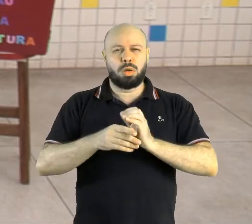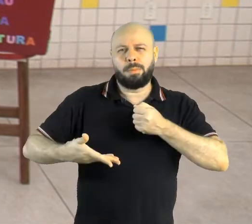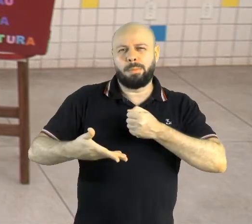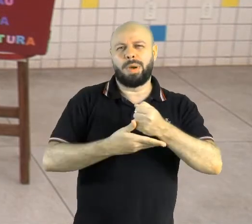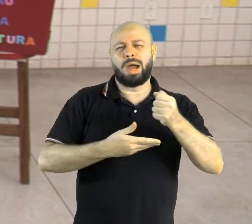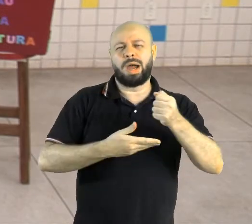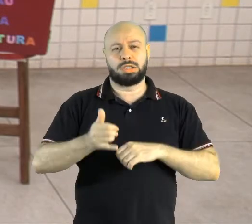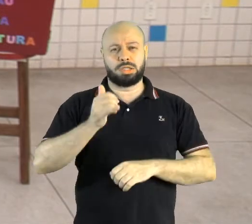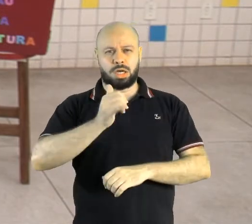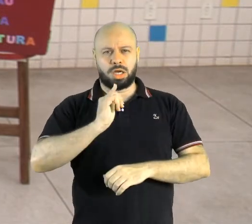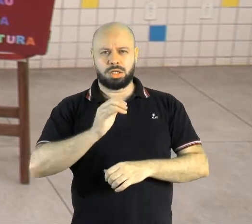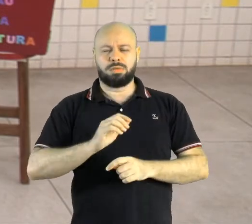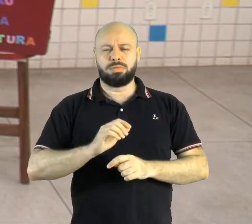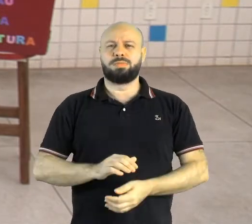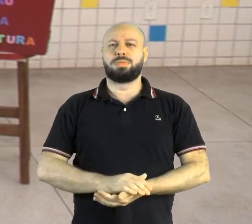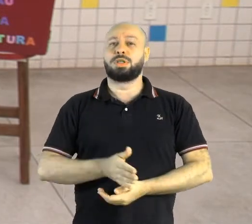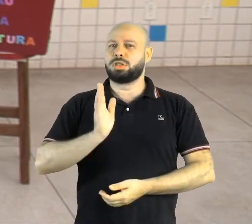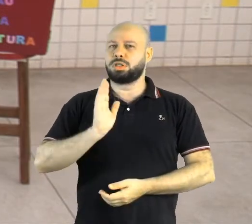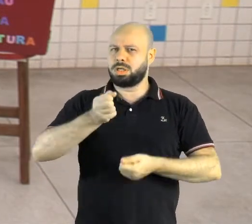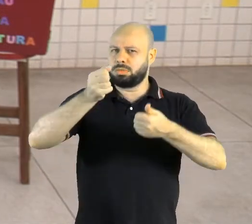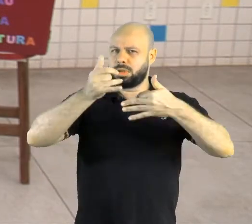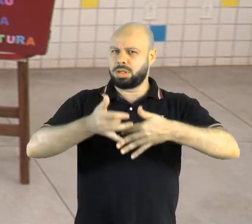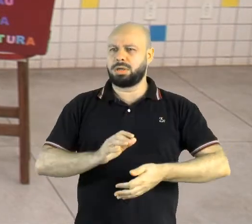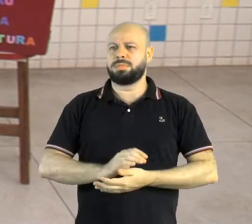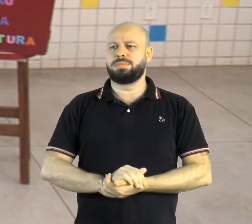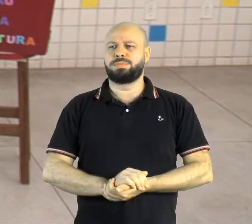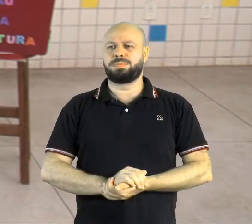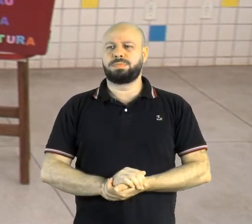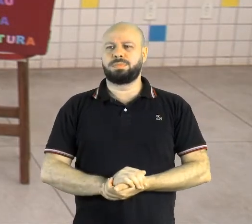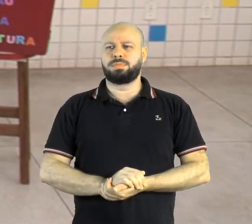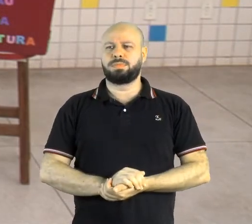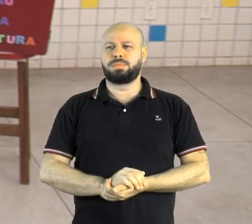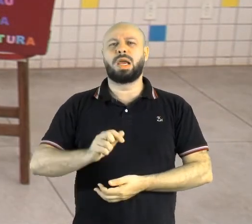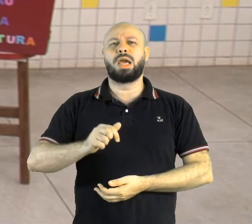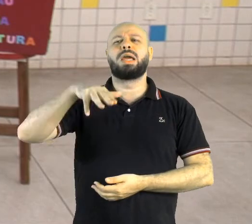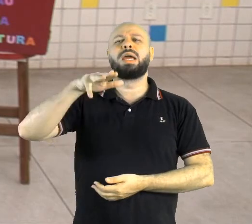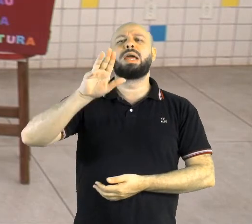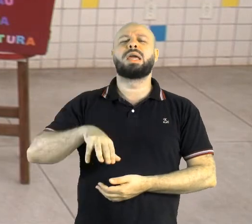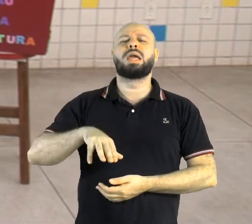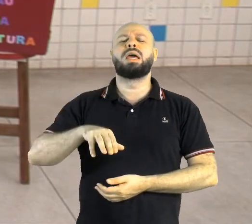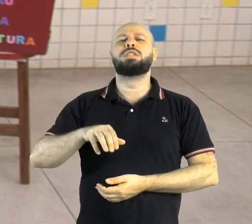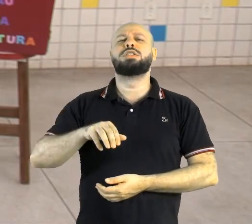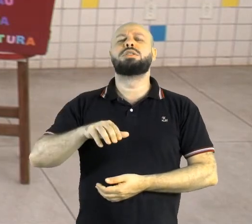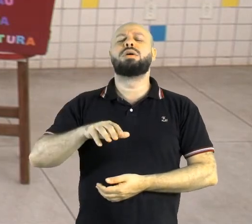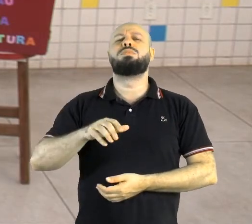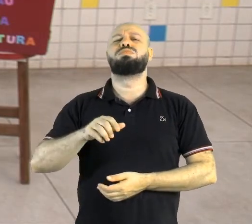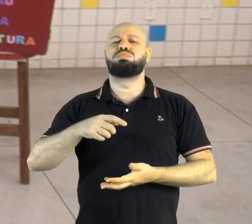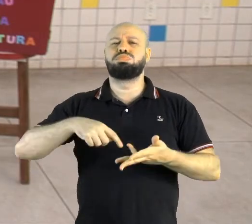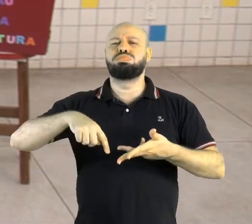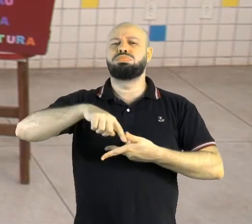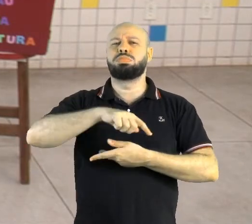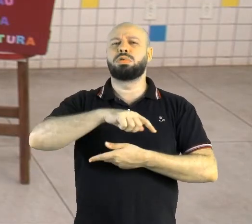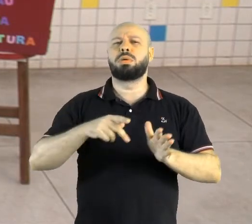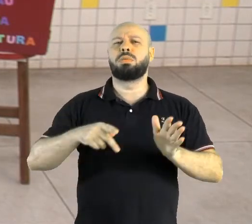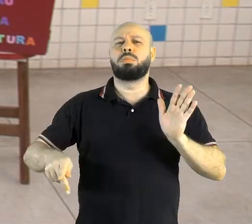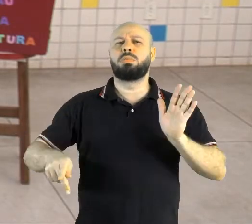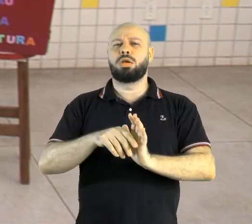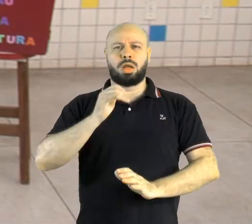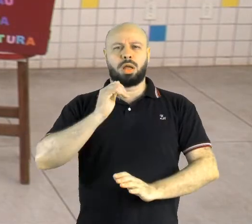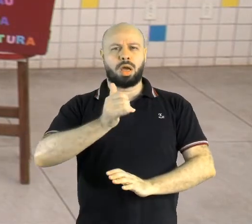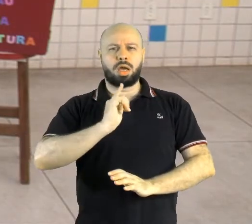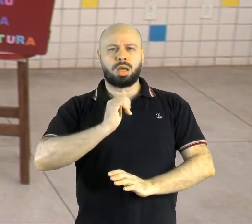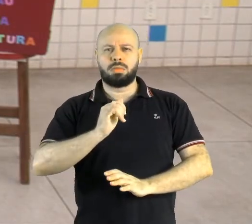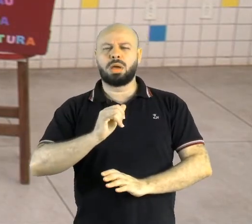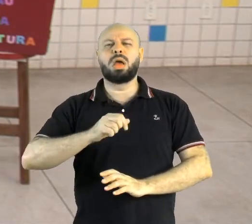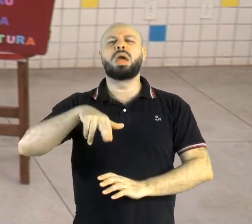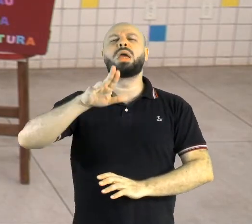narrativa? Nós também falamos sobre isso. Então, olha só, quem são os elementos básicos da narrativa? Vamos lembrar comigo,